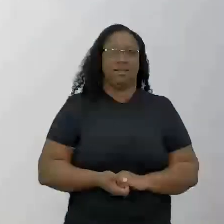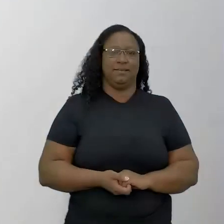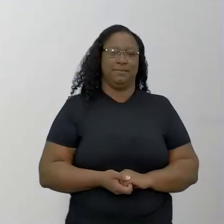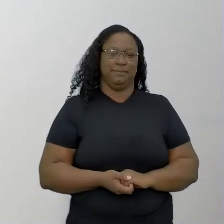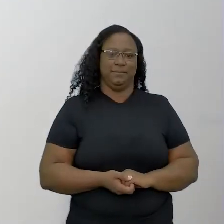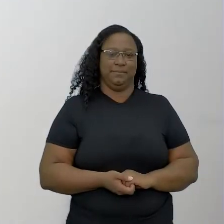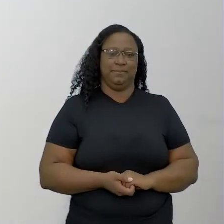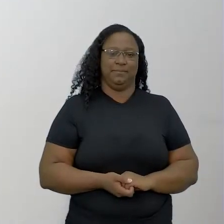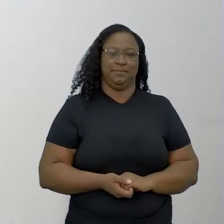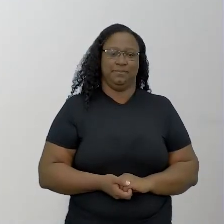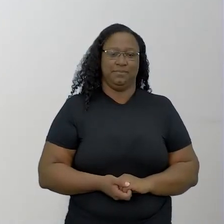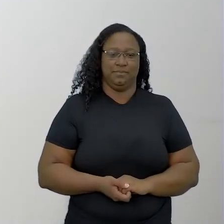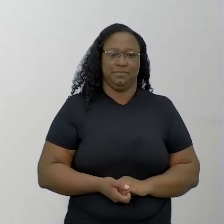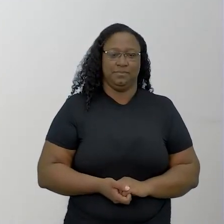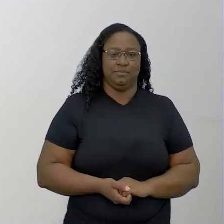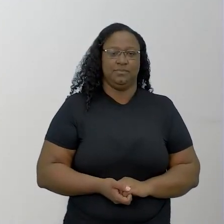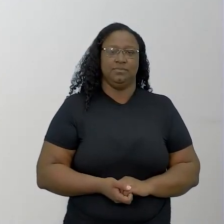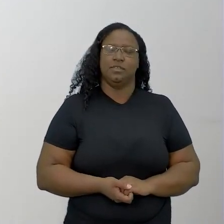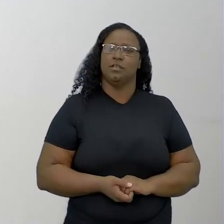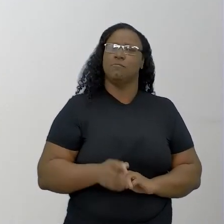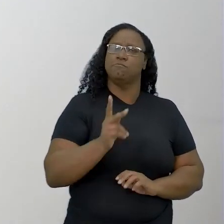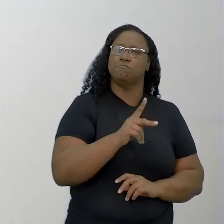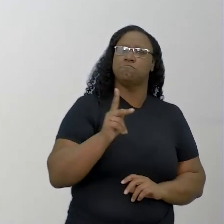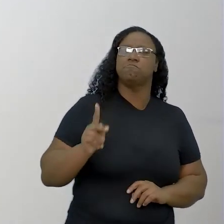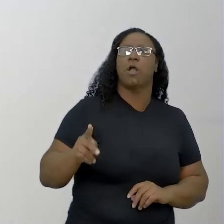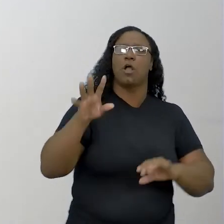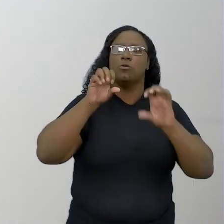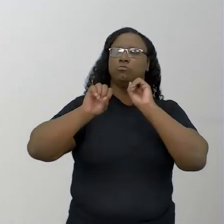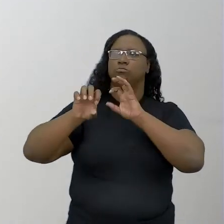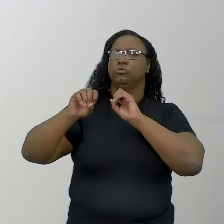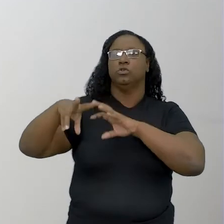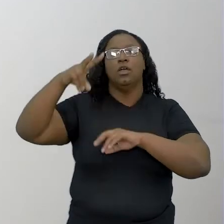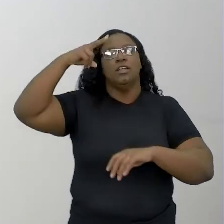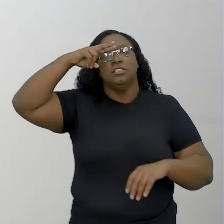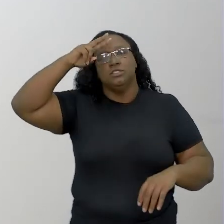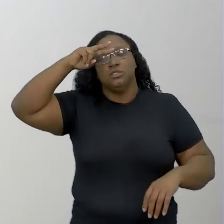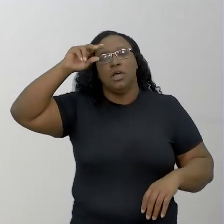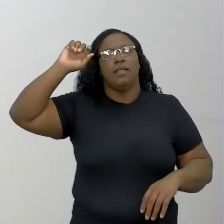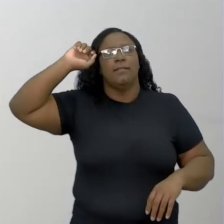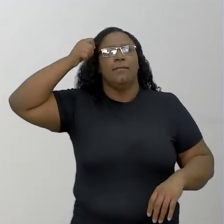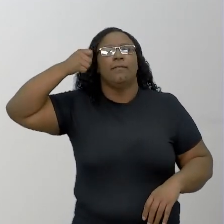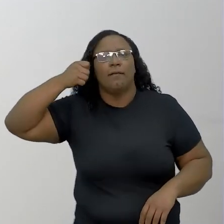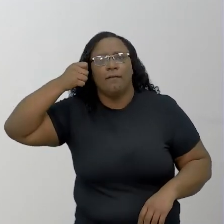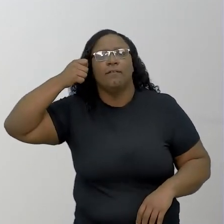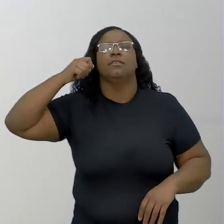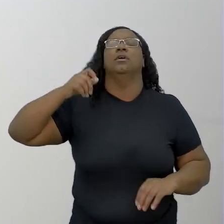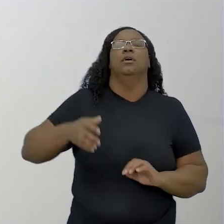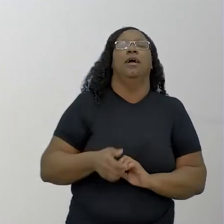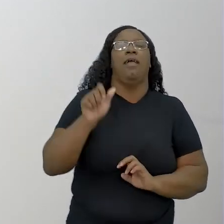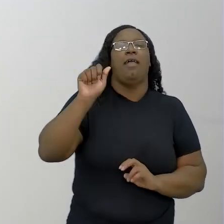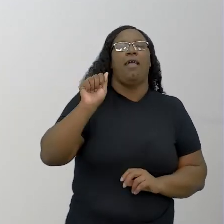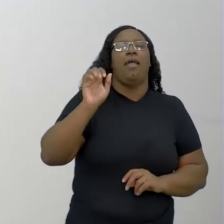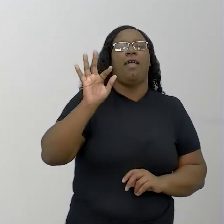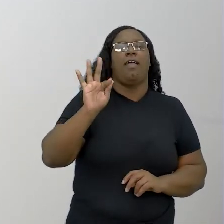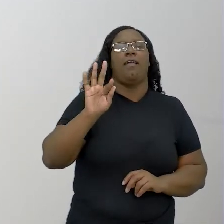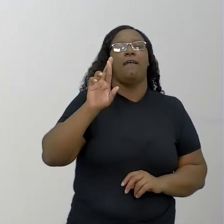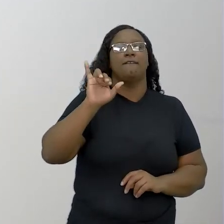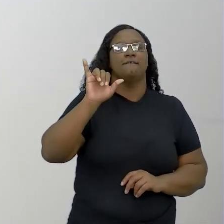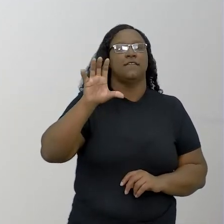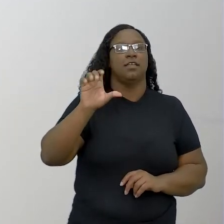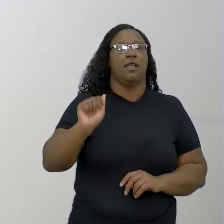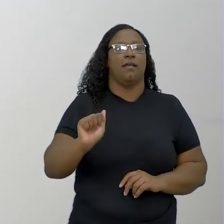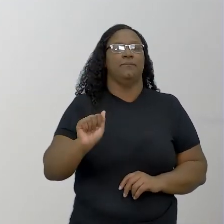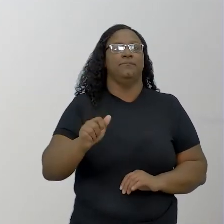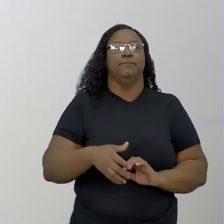jovem doutora, professora. Você chegou a estudar história da África? Não. Isso é muito importante, viu, gente? Porque a gente está falando